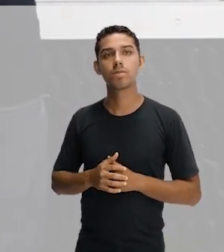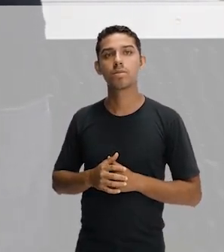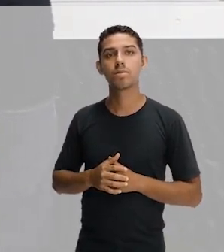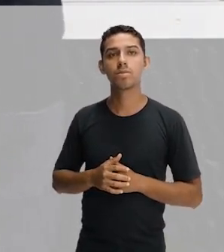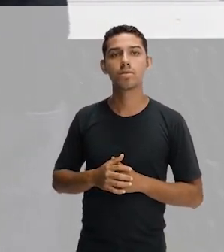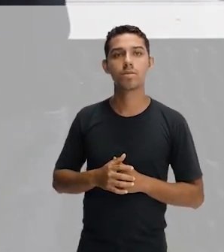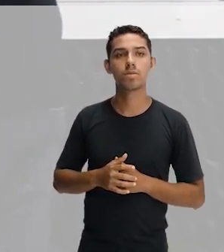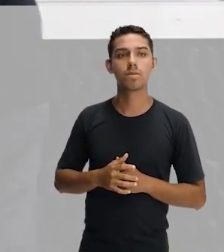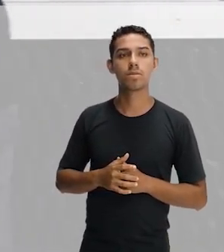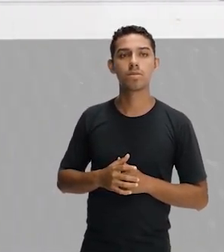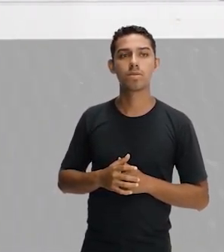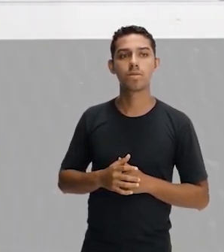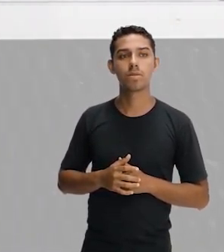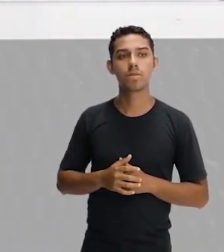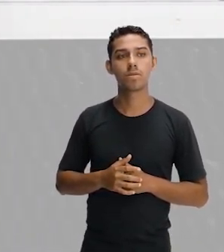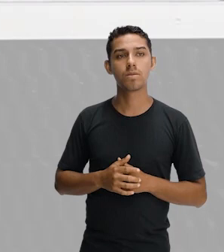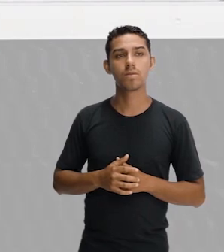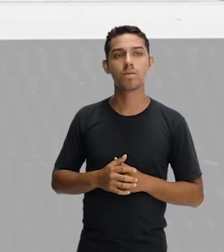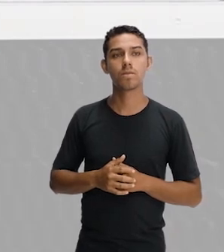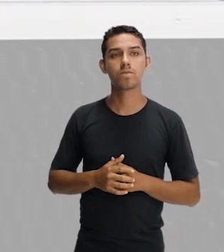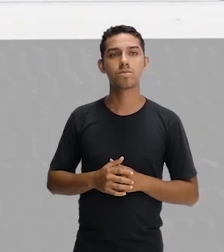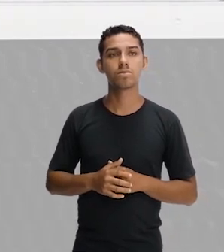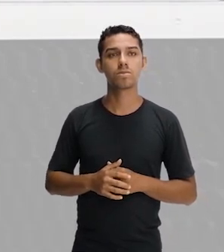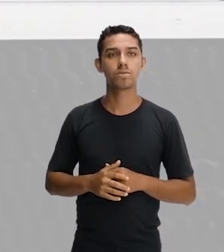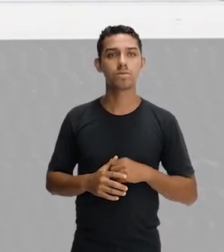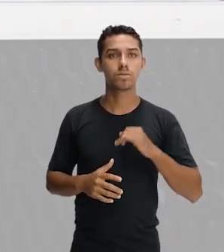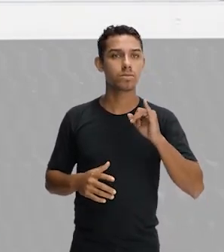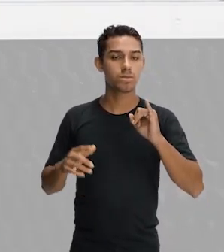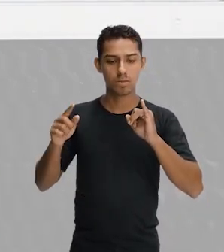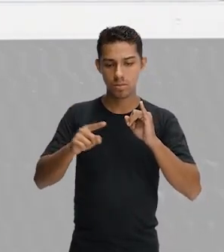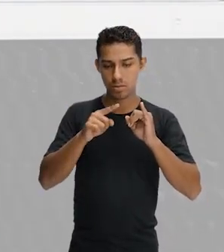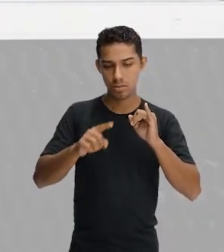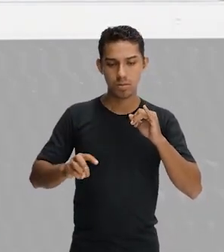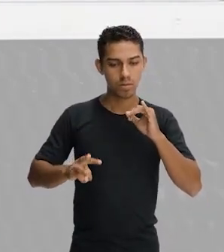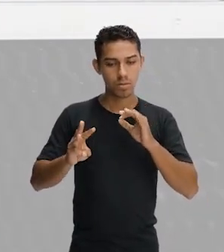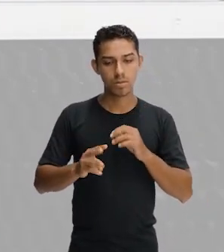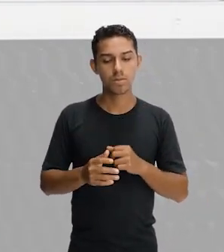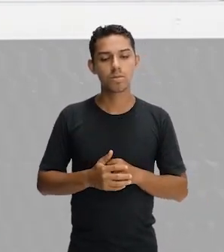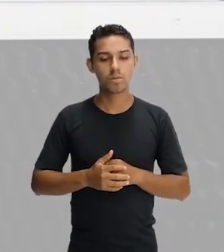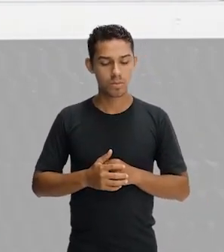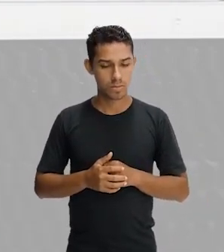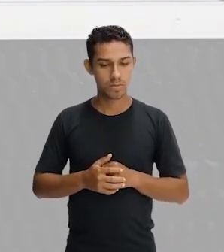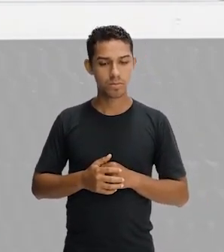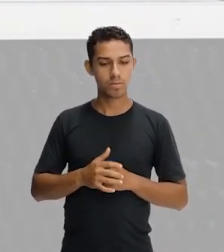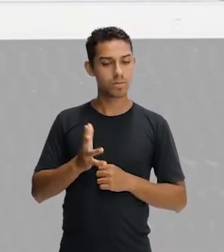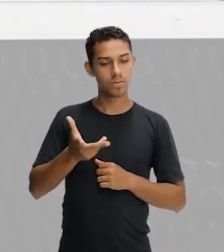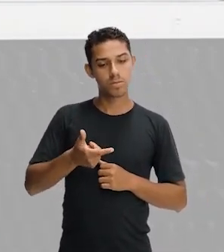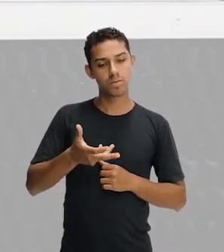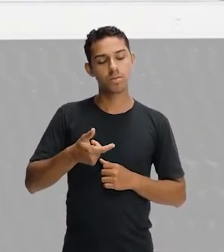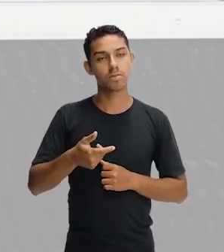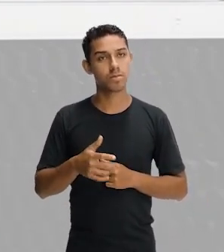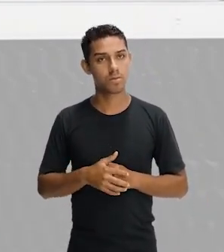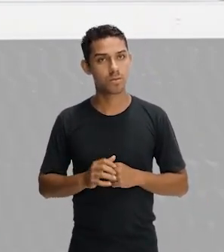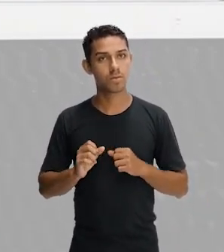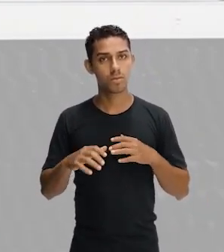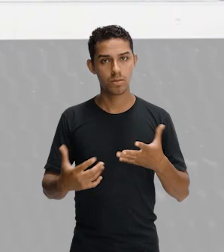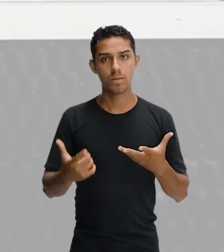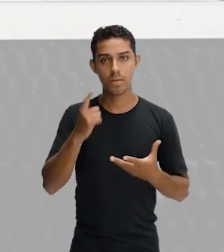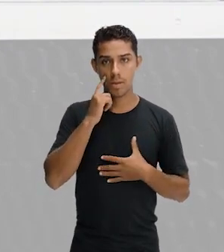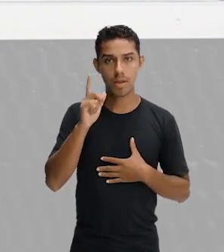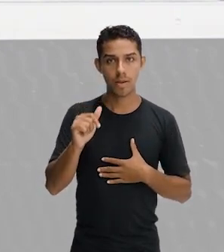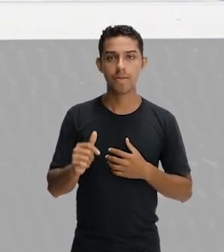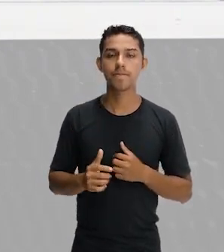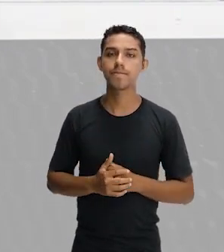multiplicado pela velocidade angular, certo? Momento de inércia vezes velocidade angular, ok? Então esse é o nosso momento